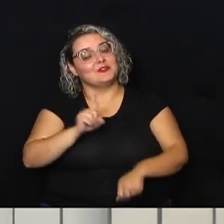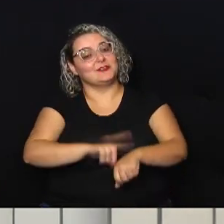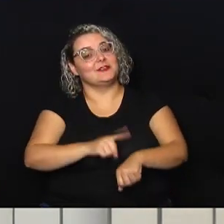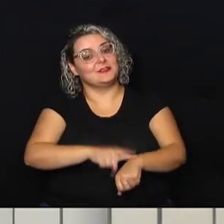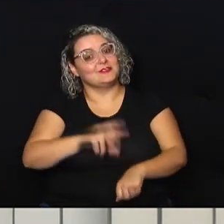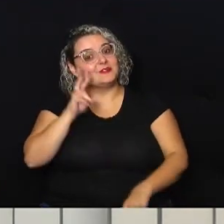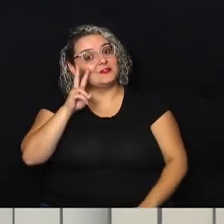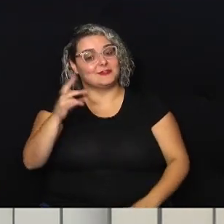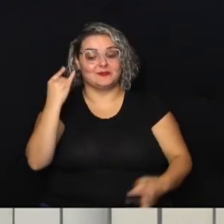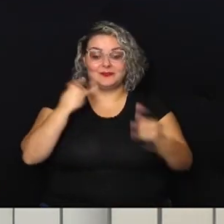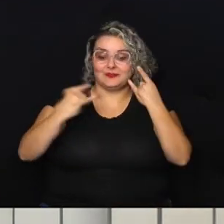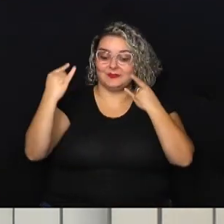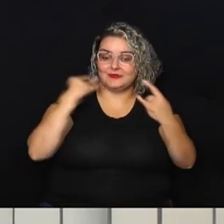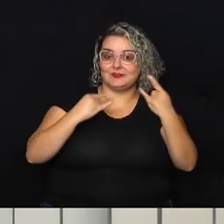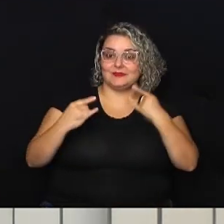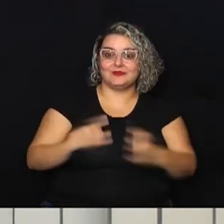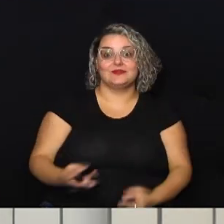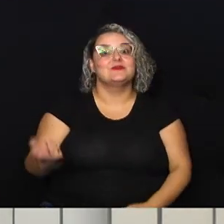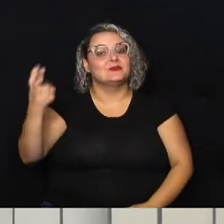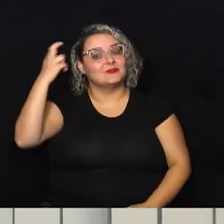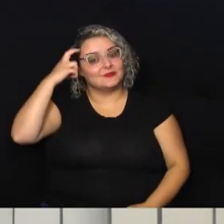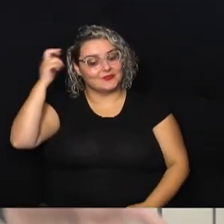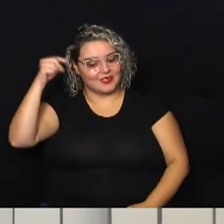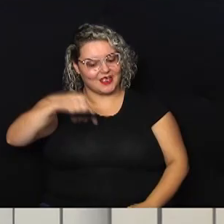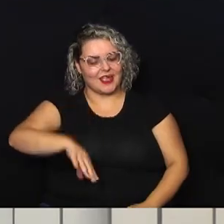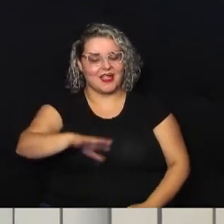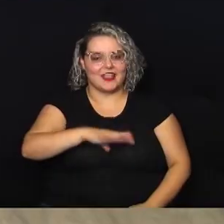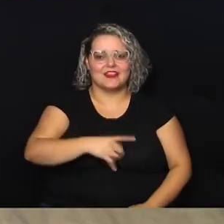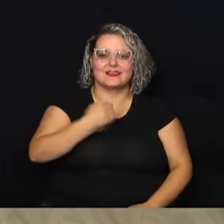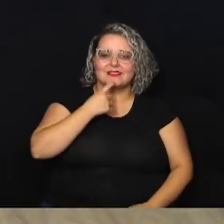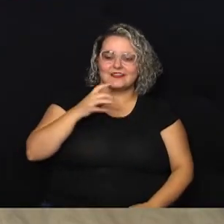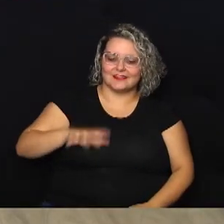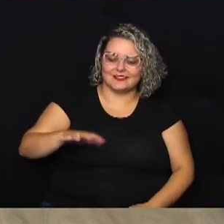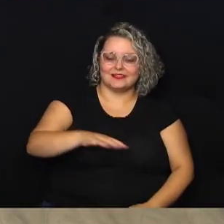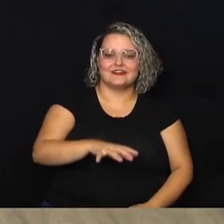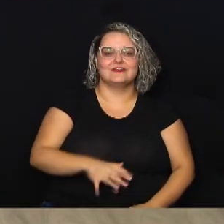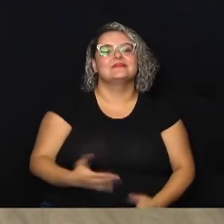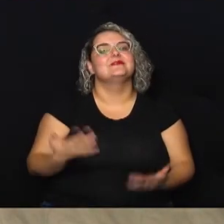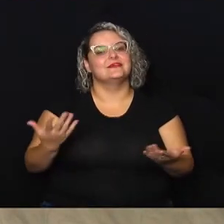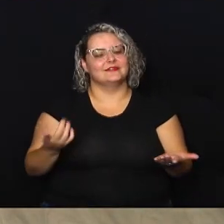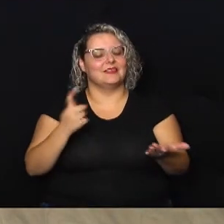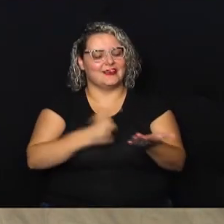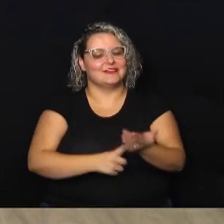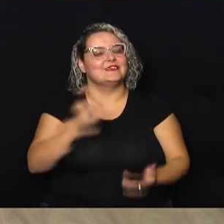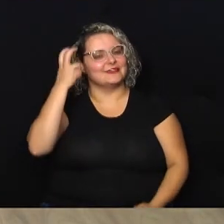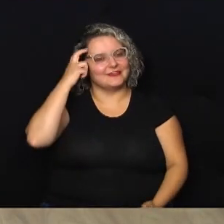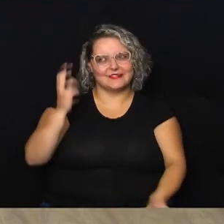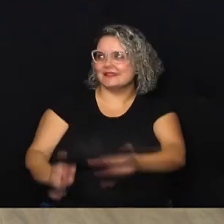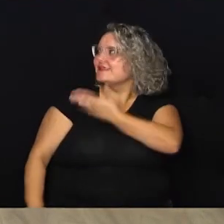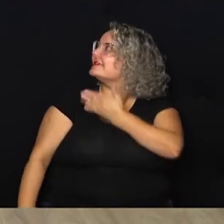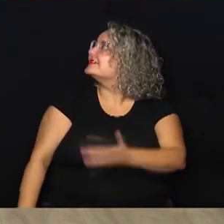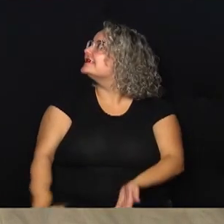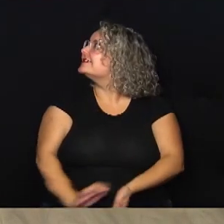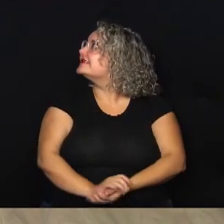as atrações culturais aqui em Campinas e região no nosso quadro Agenda Cultural.